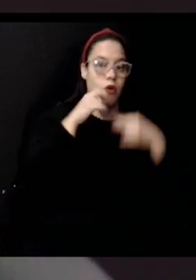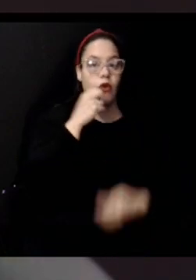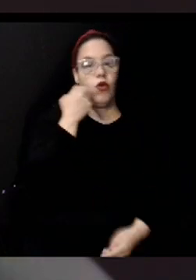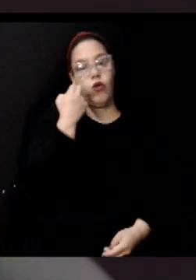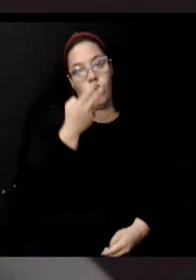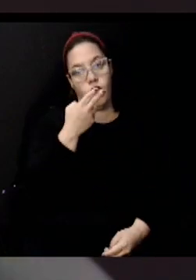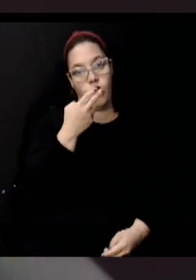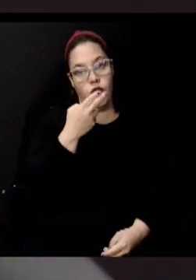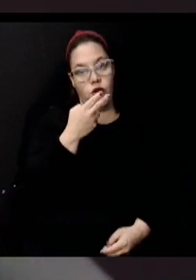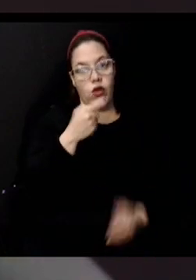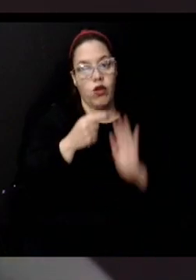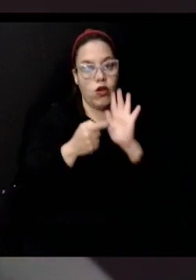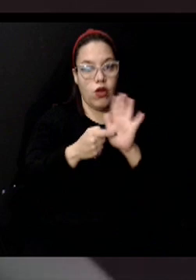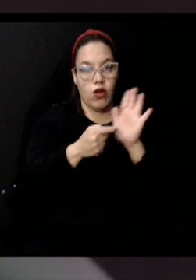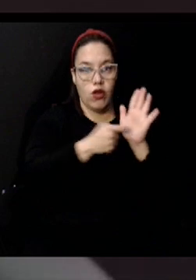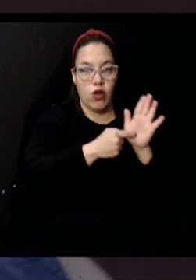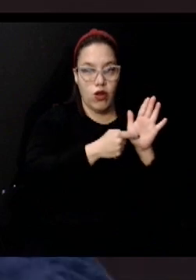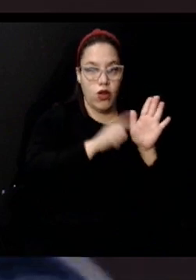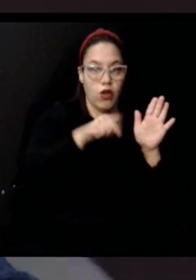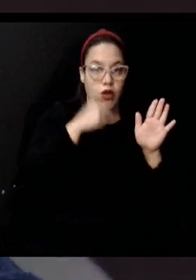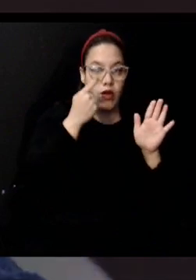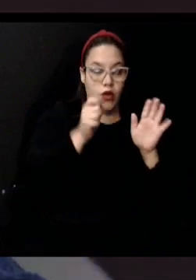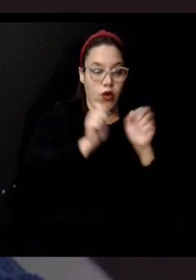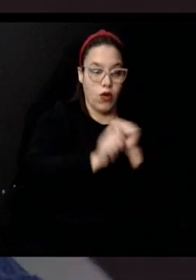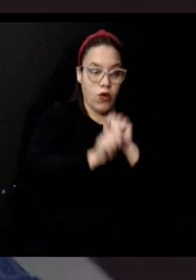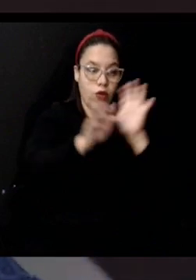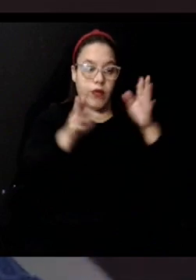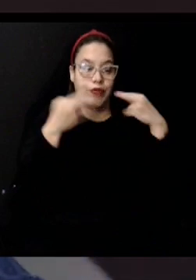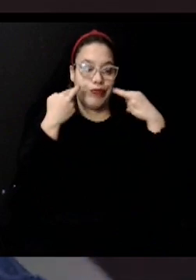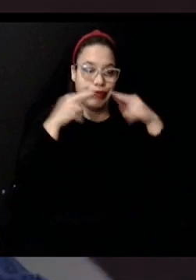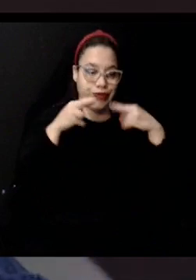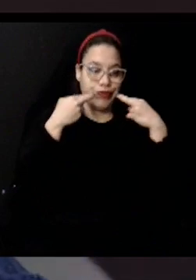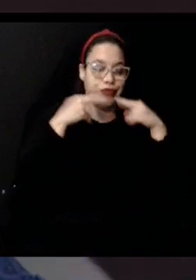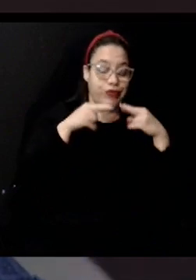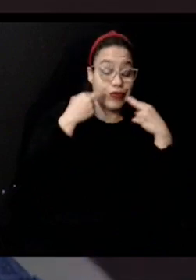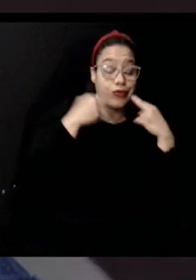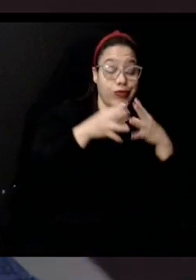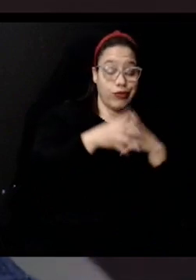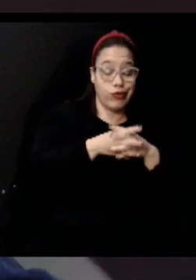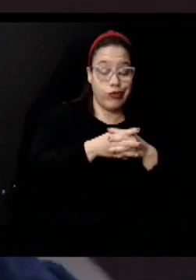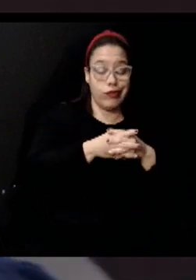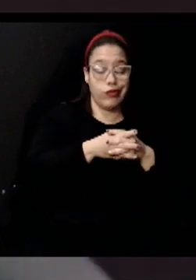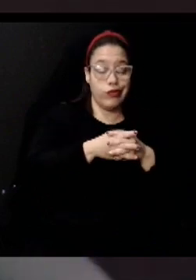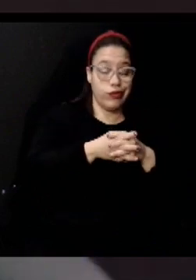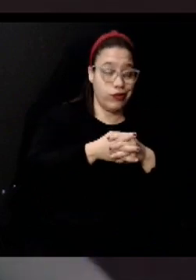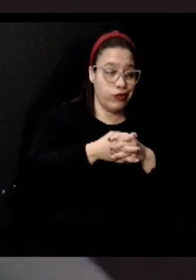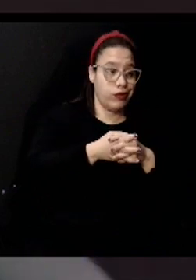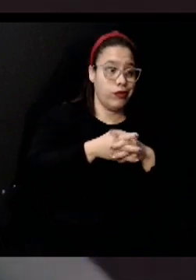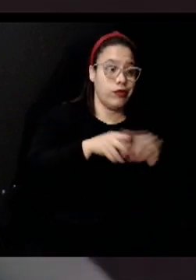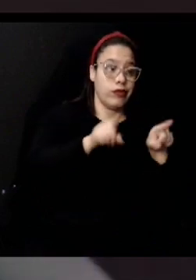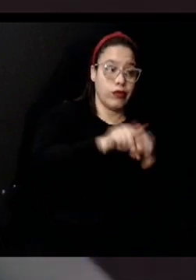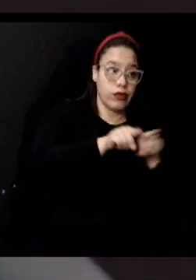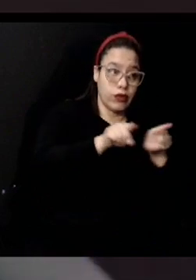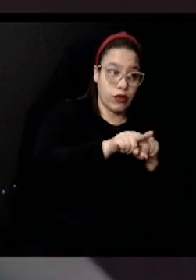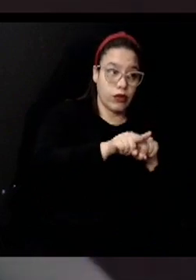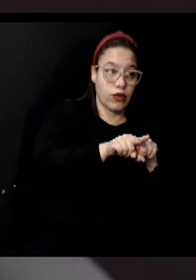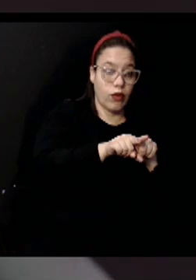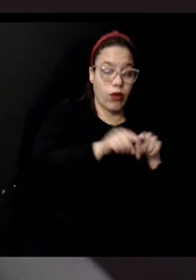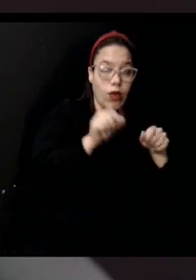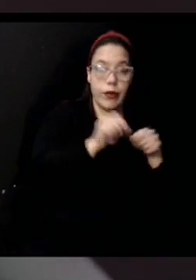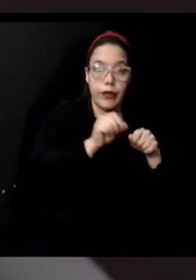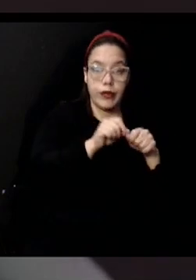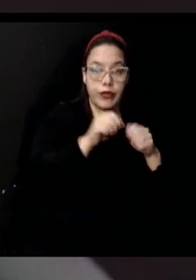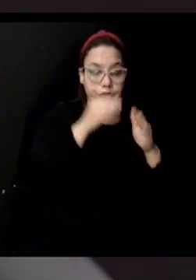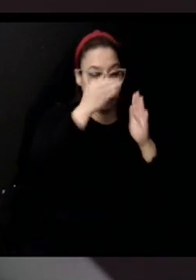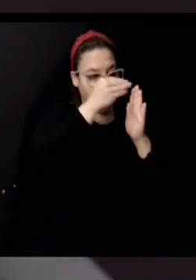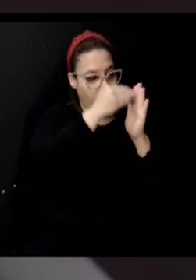aparecer de alguma outra forma, mas a reclamação é impressionante. E ali você também, quando você vai para os comentários, sai